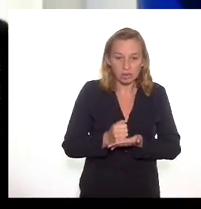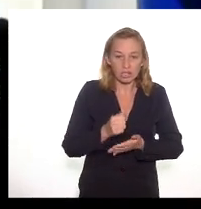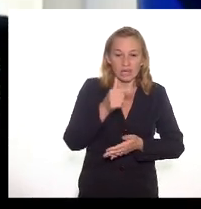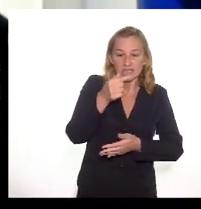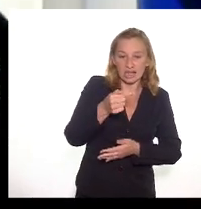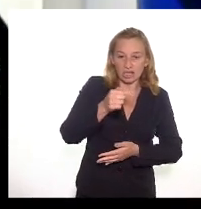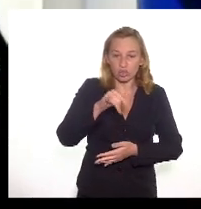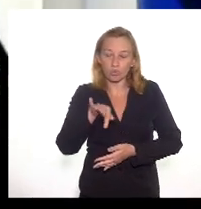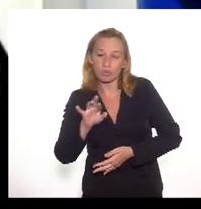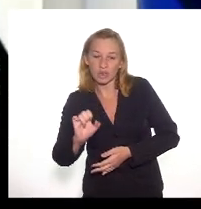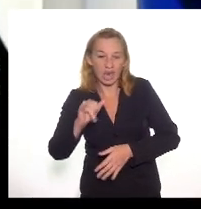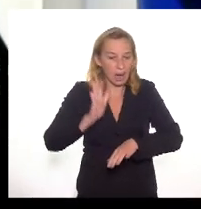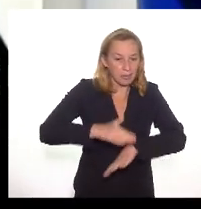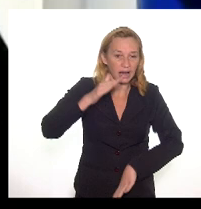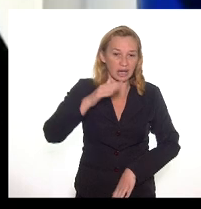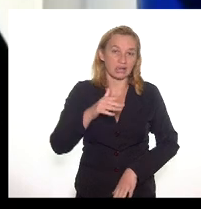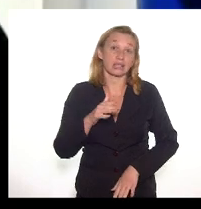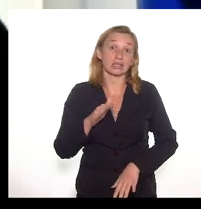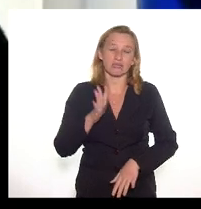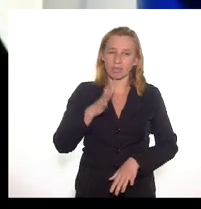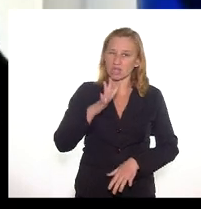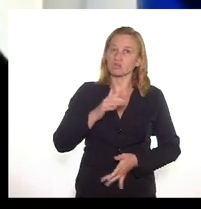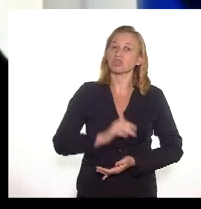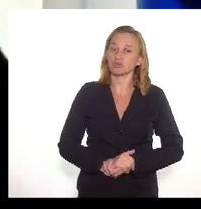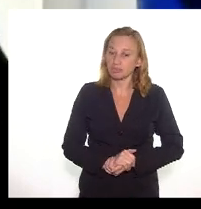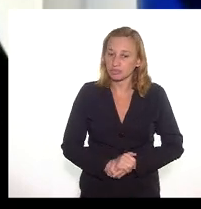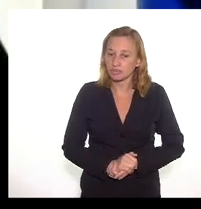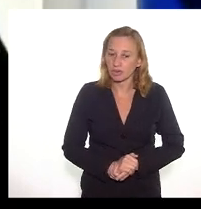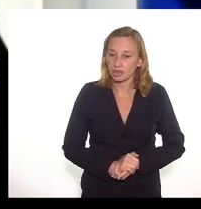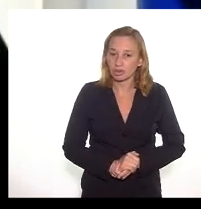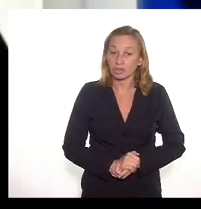7 bi a mais em relação a 20. No mínimo.